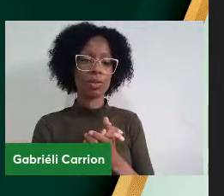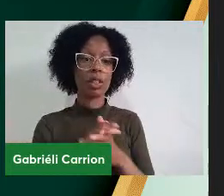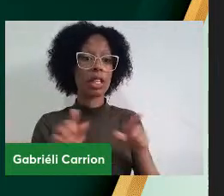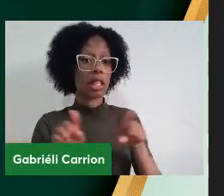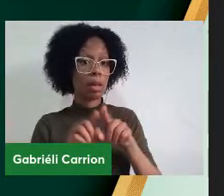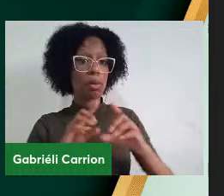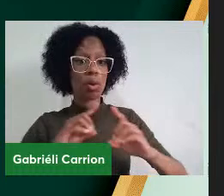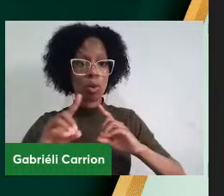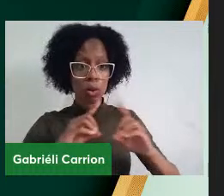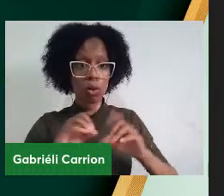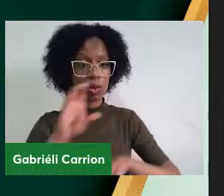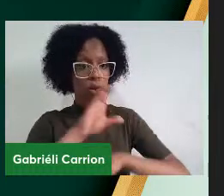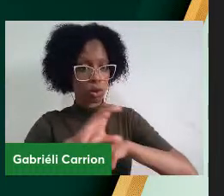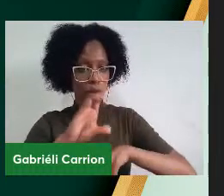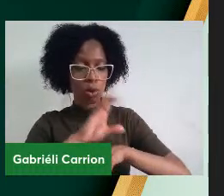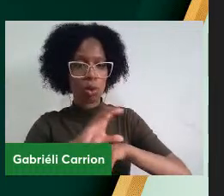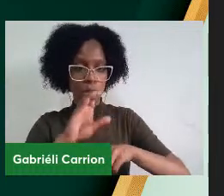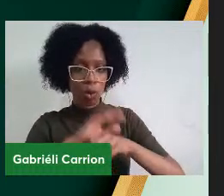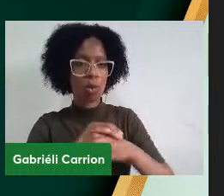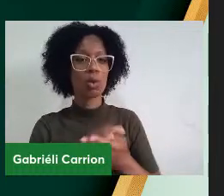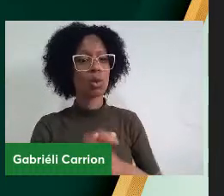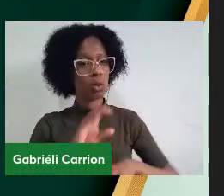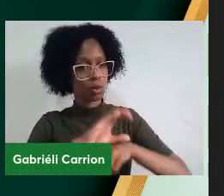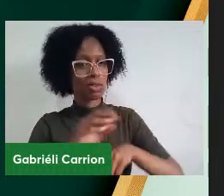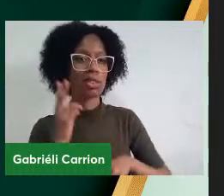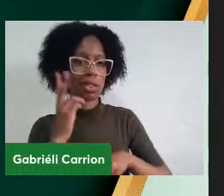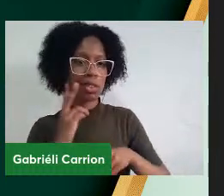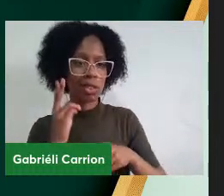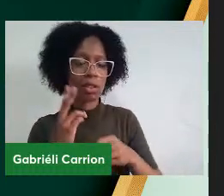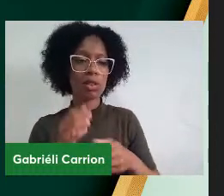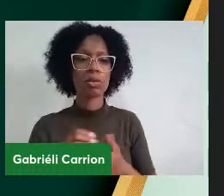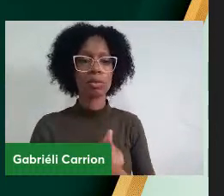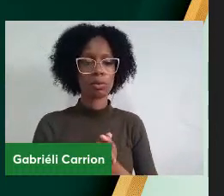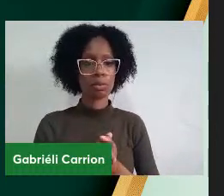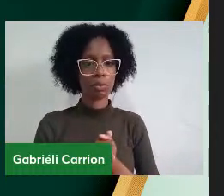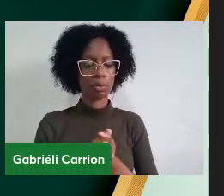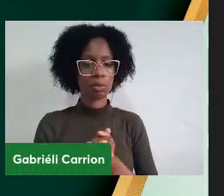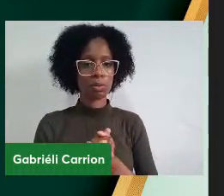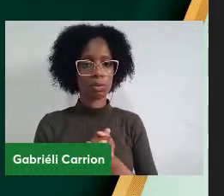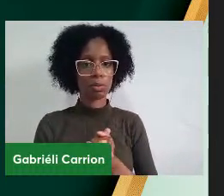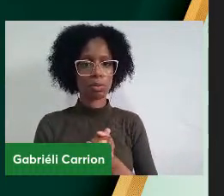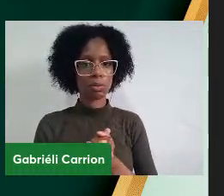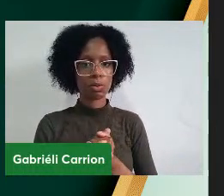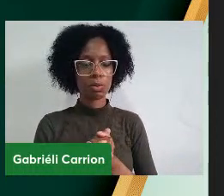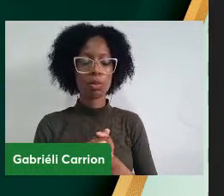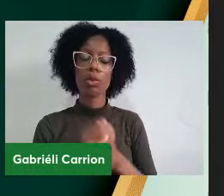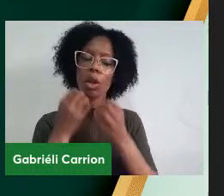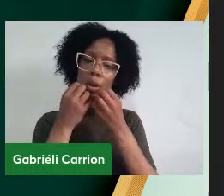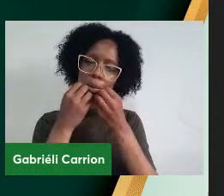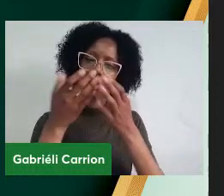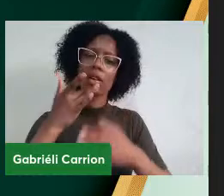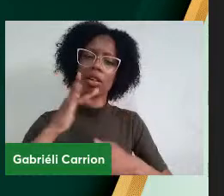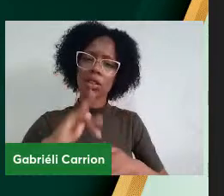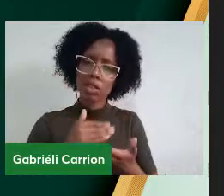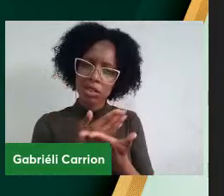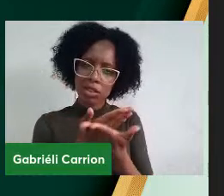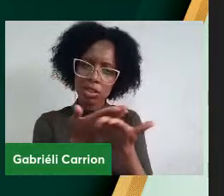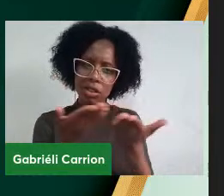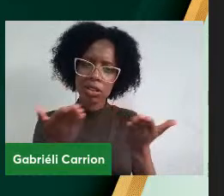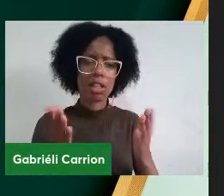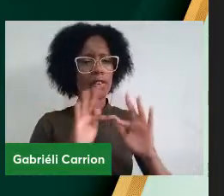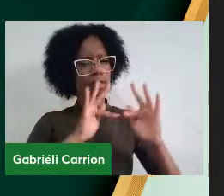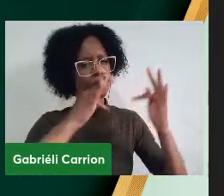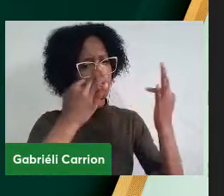Coordenador do curso de Enologia, professor Juan Saavedra de L'Aguila. Boa tarde a todos,